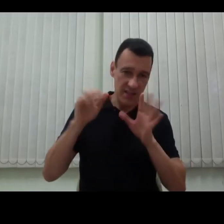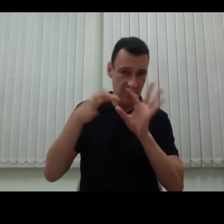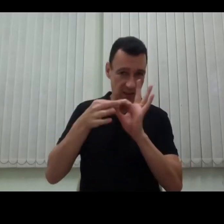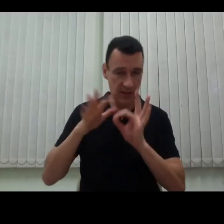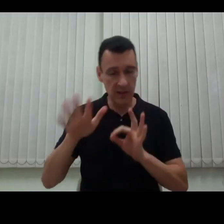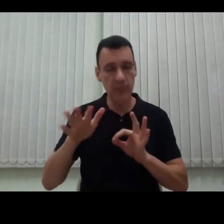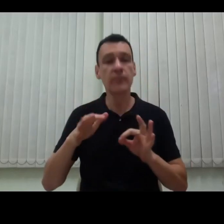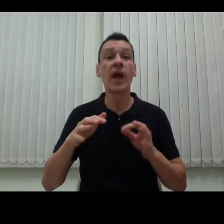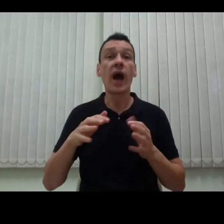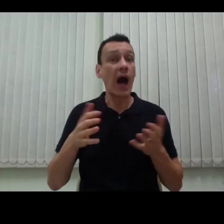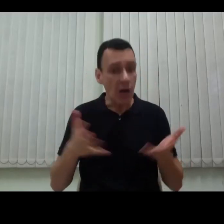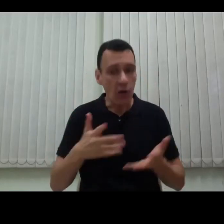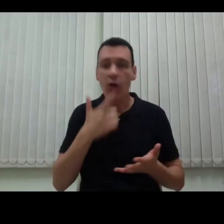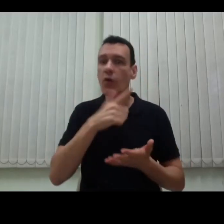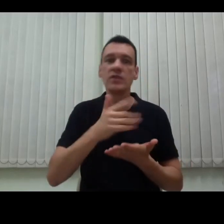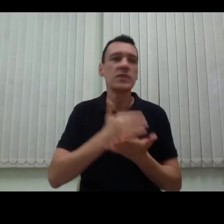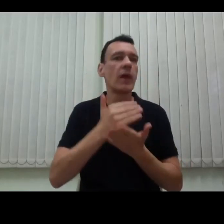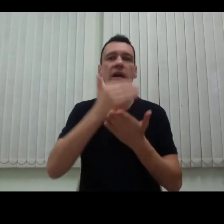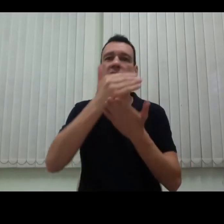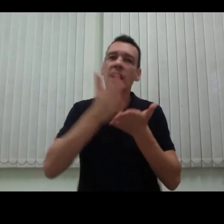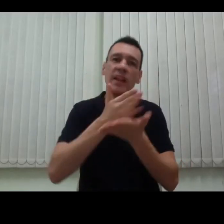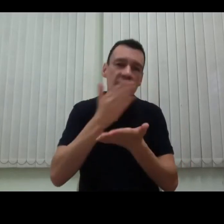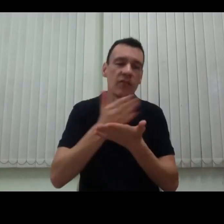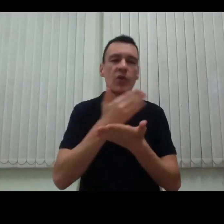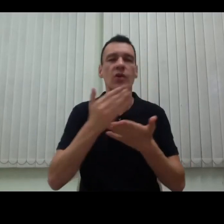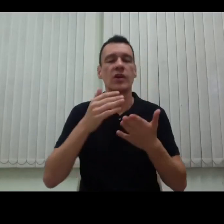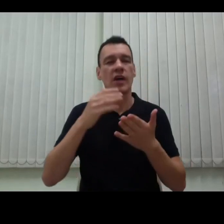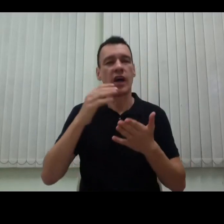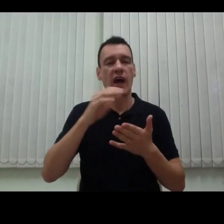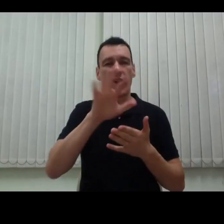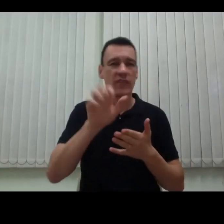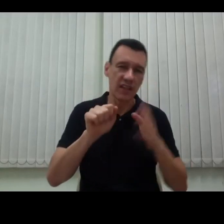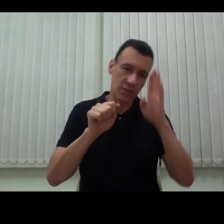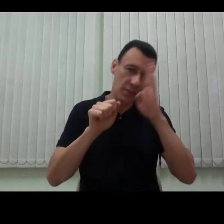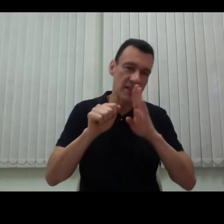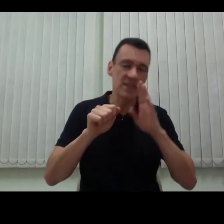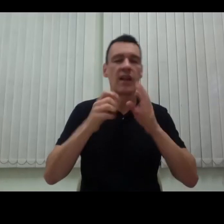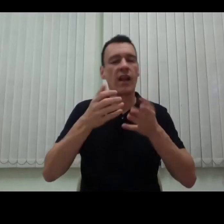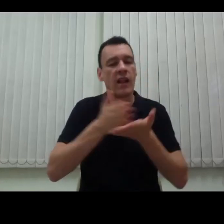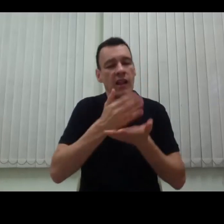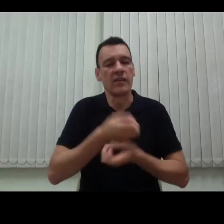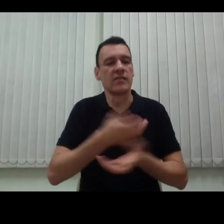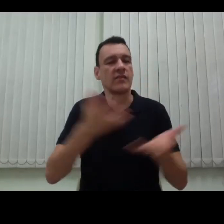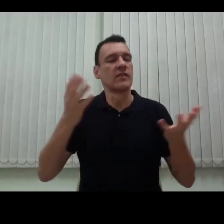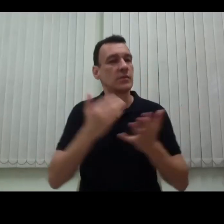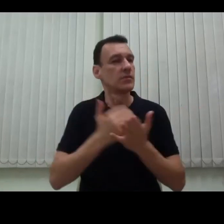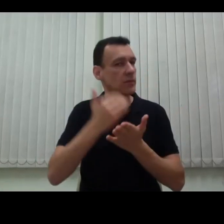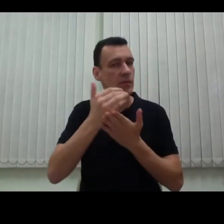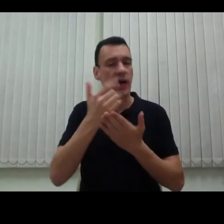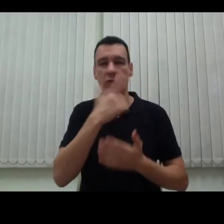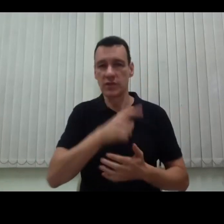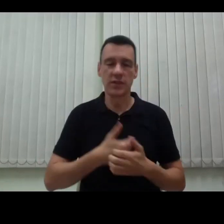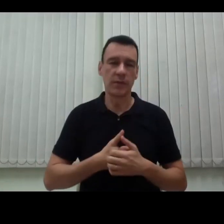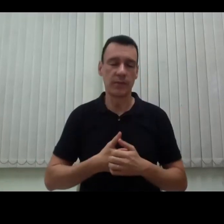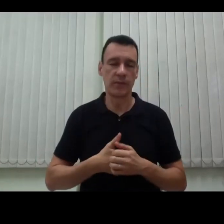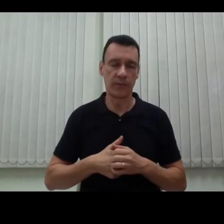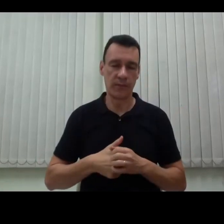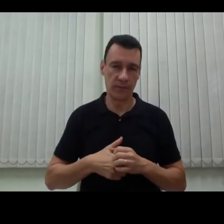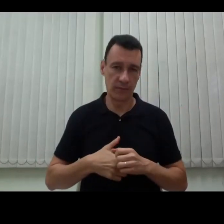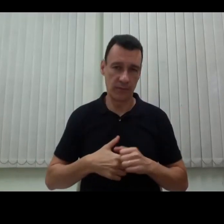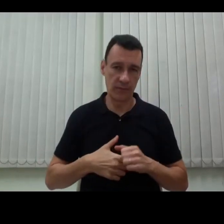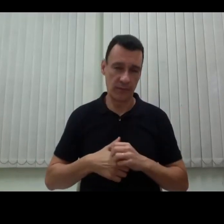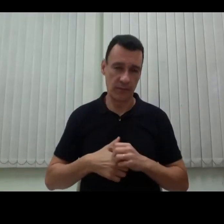africana e afro-brasileira, né? Muito acesso. O projeto Mulheres Negras na Biblioteca mostra isso, assim